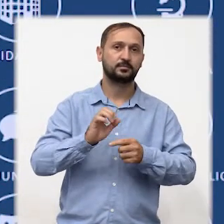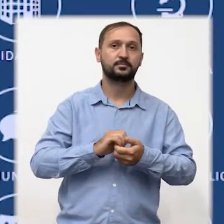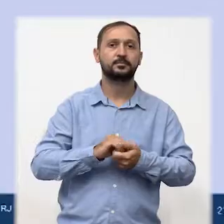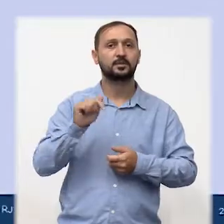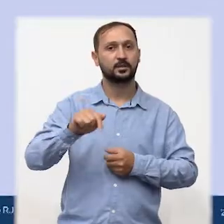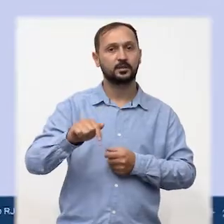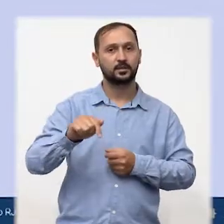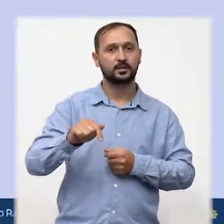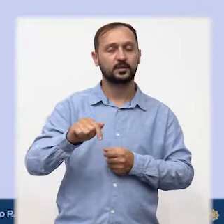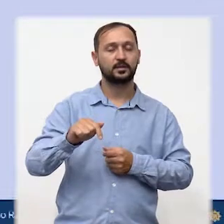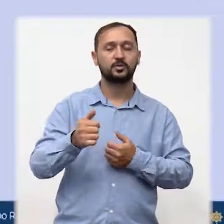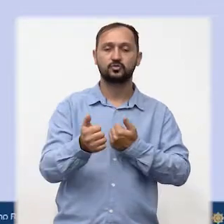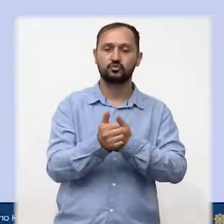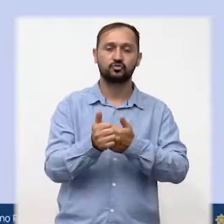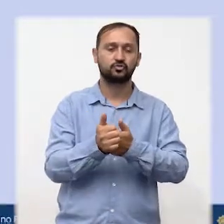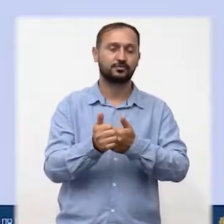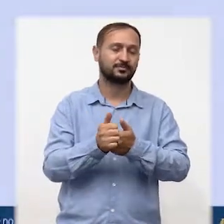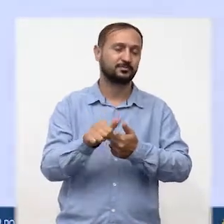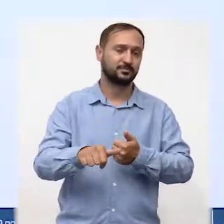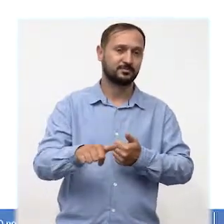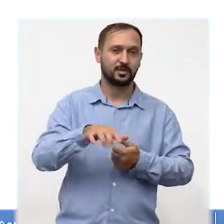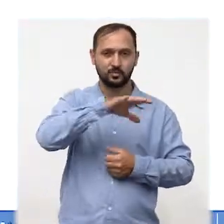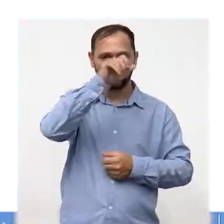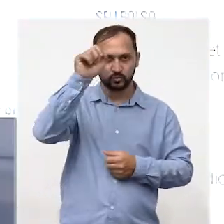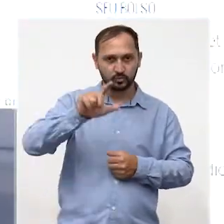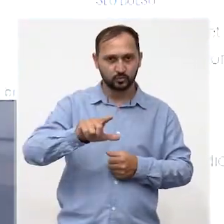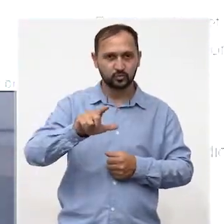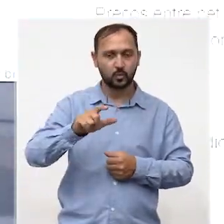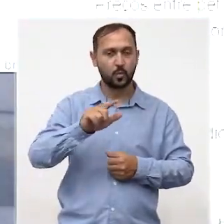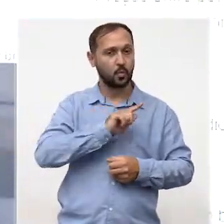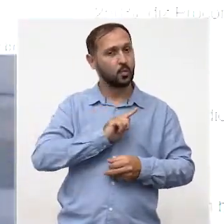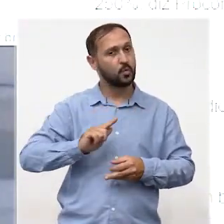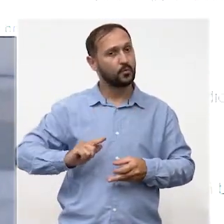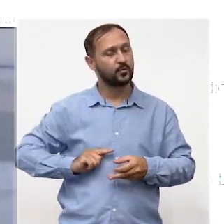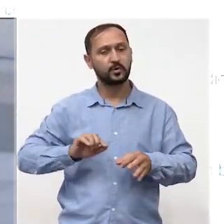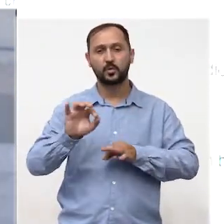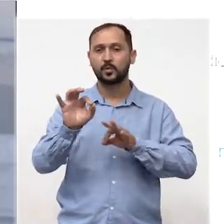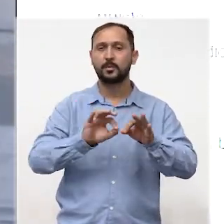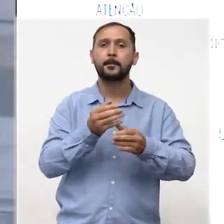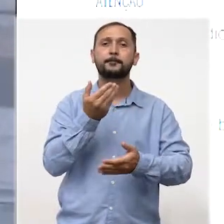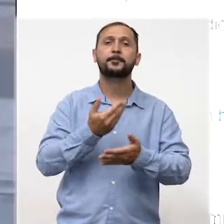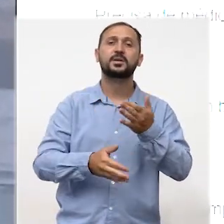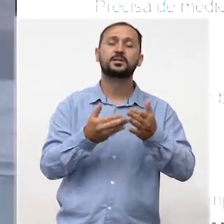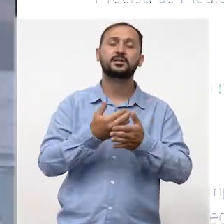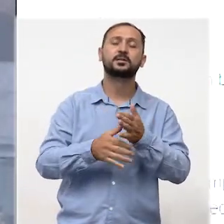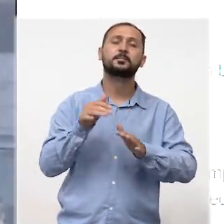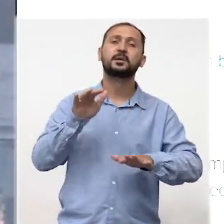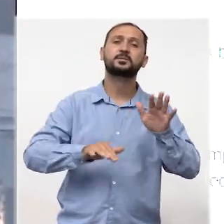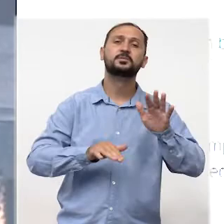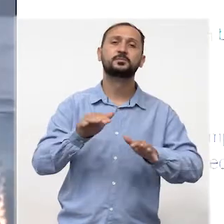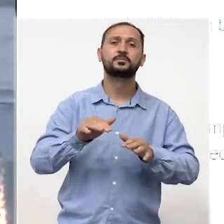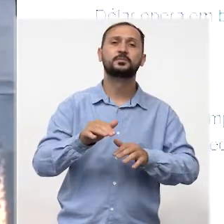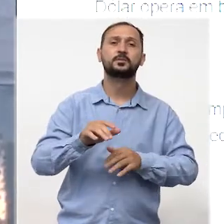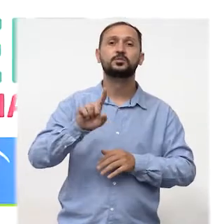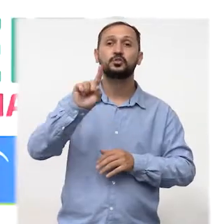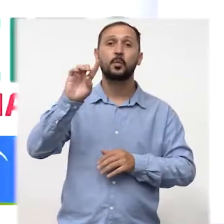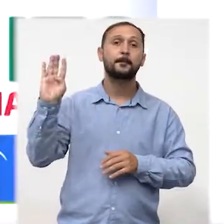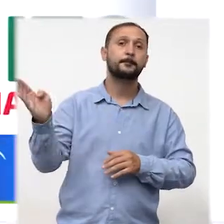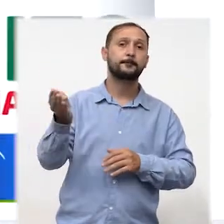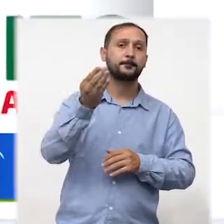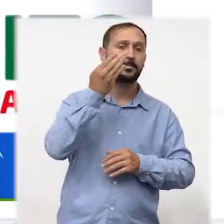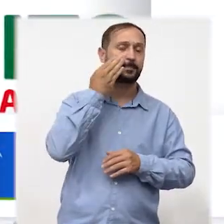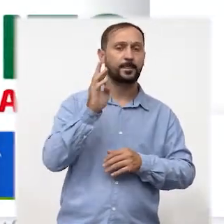estaduais. E aqui em nosso quintal não foi diferente. O governo de Mato Grosso do Sul projeta uma perda de arrecadação de mais de